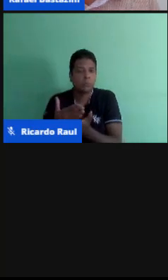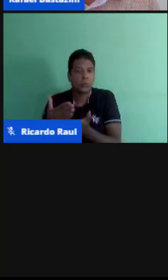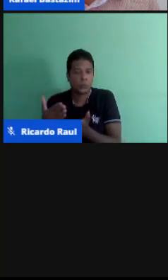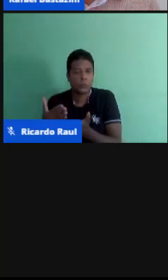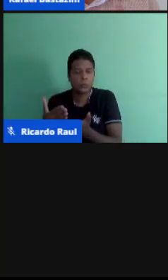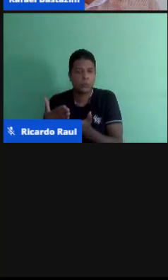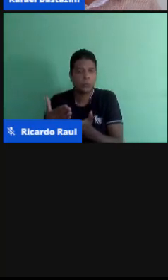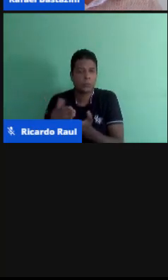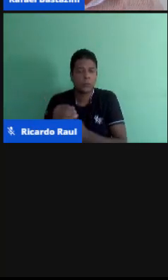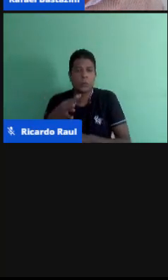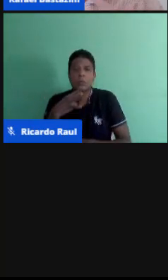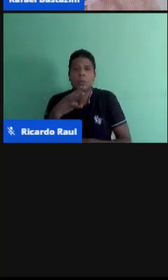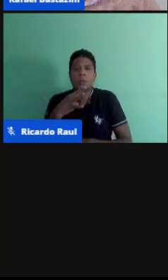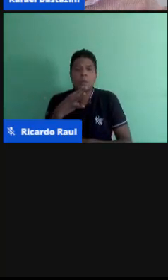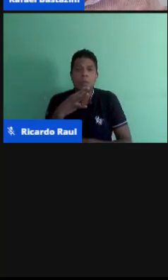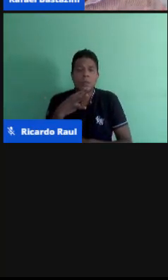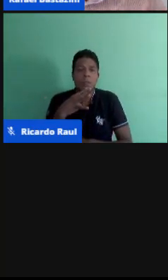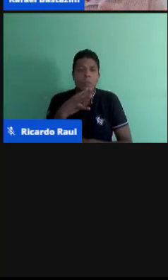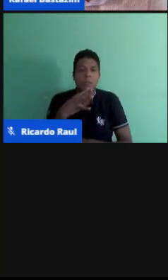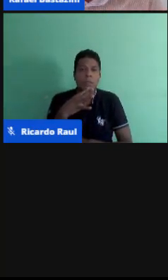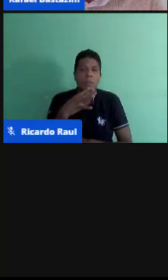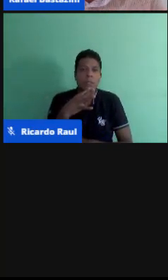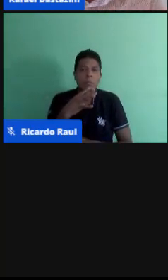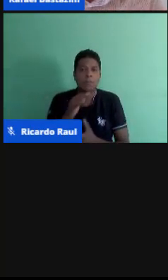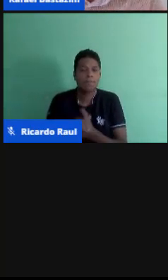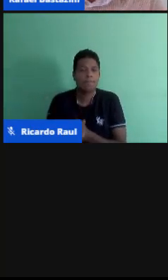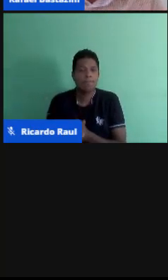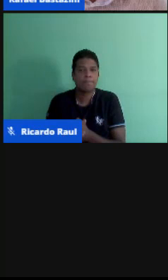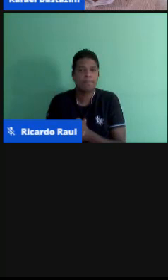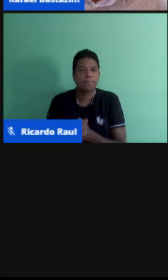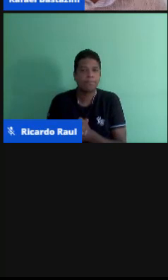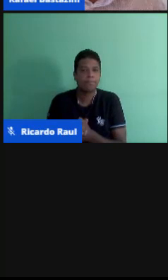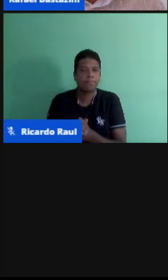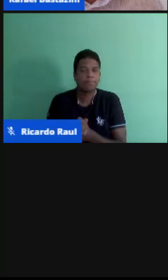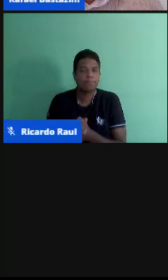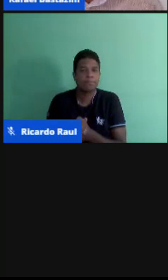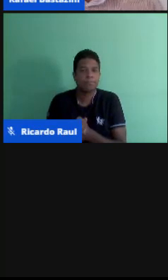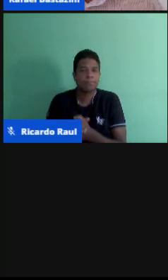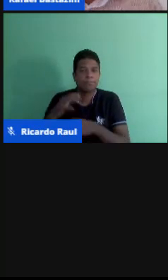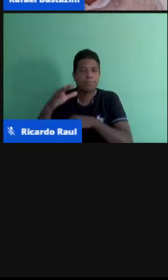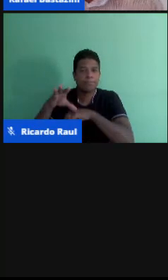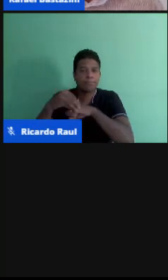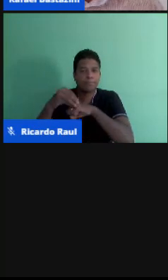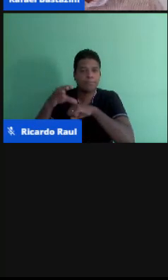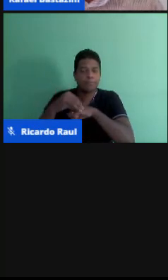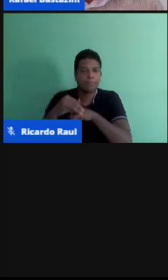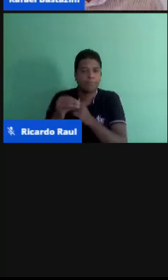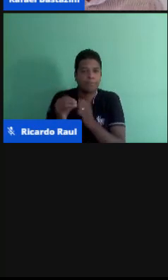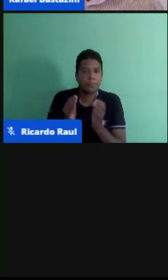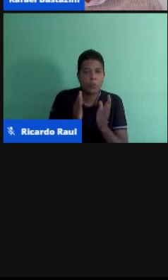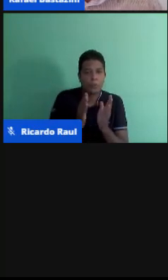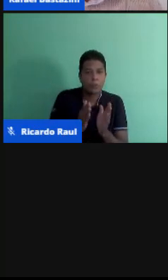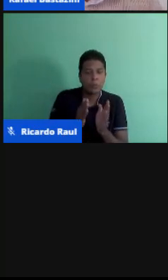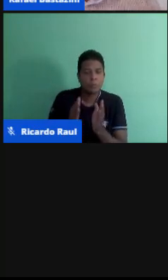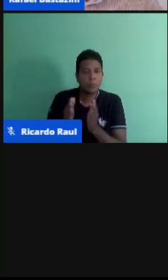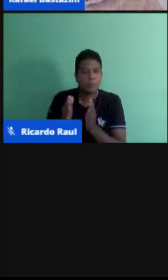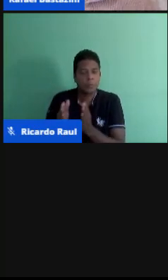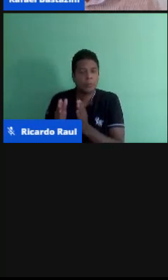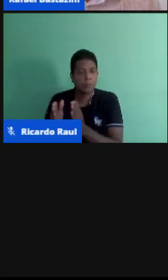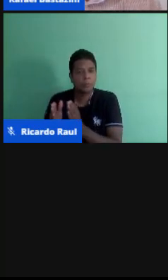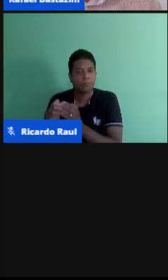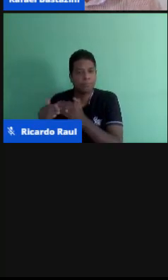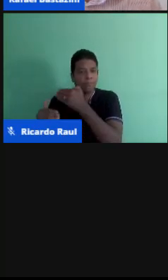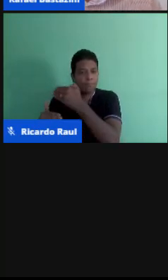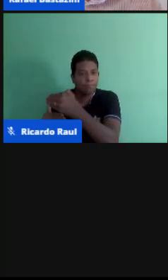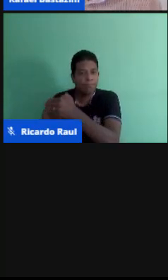com o nosso conhecimento, a gente vem agregando outros elementos para a gente explicar processos, eventos, fenômenos,